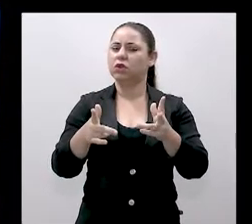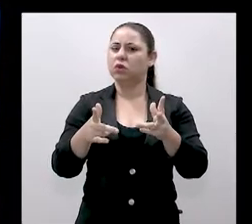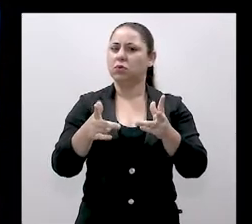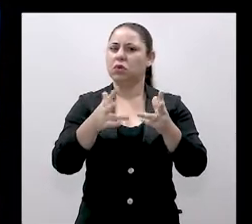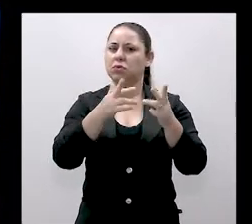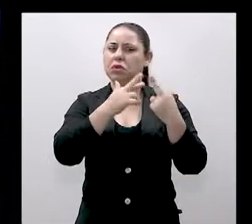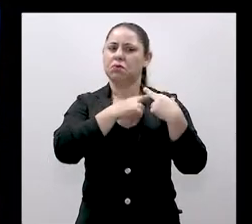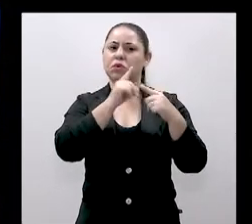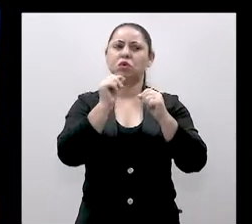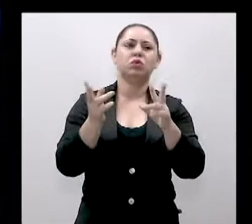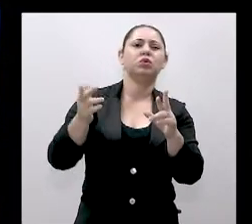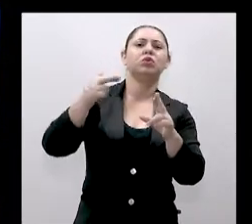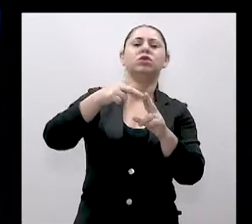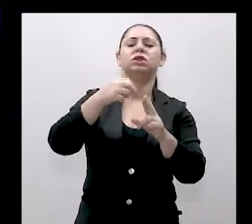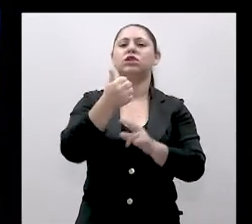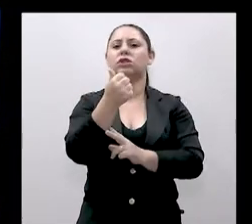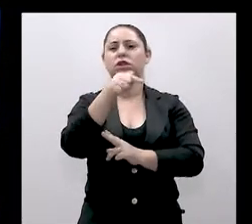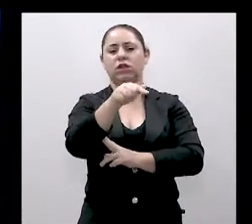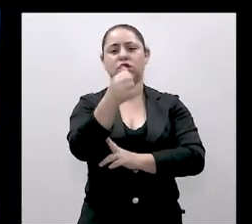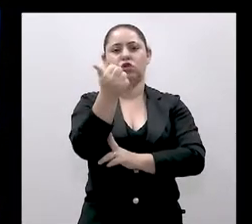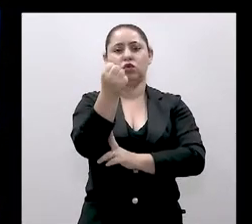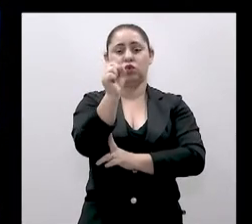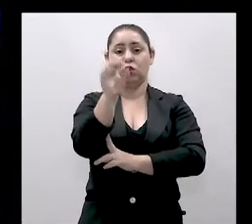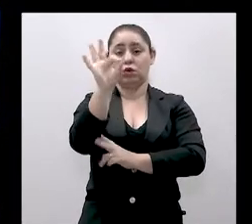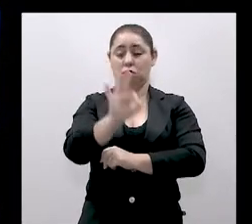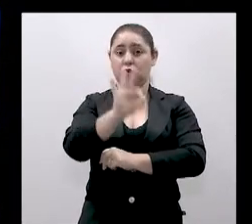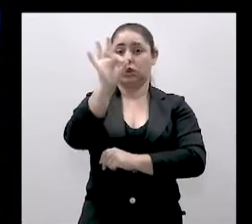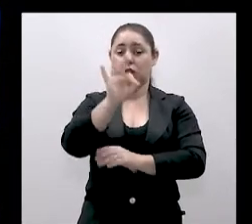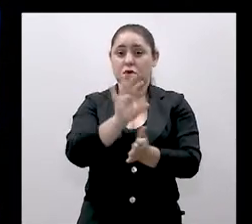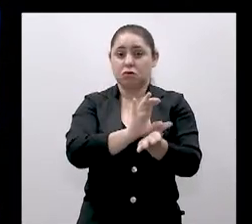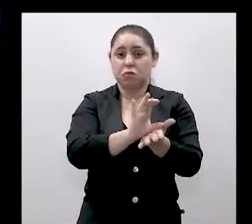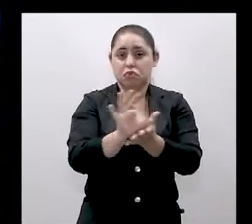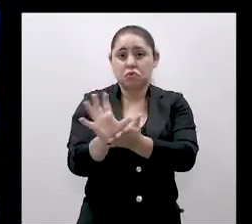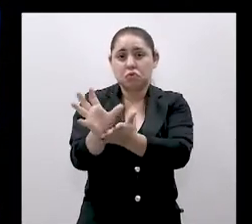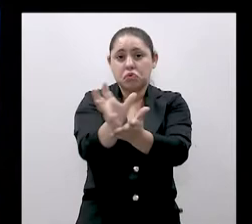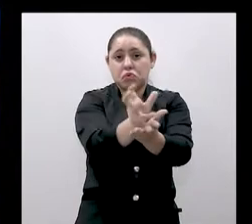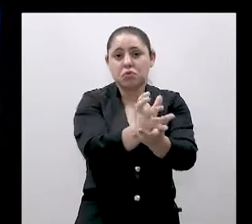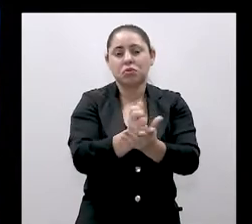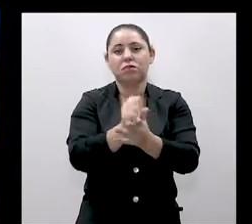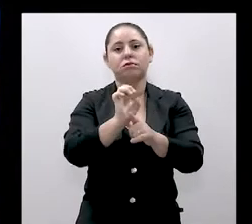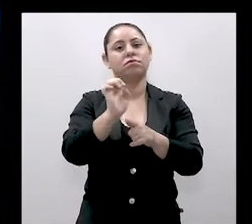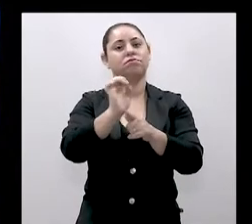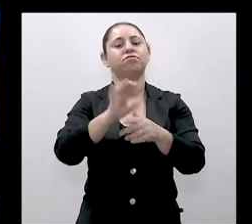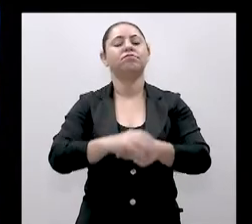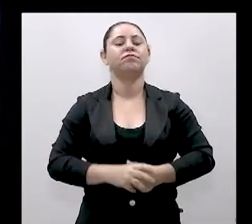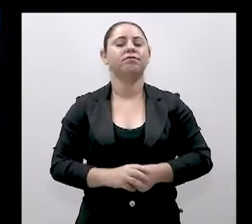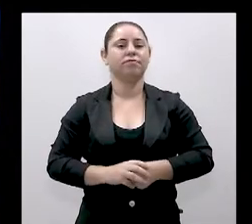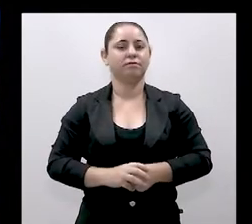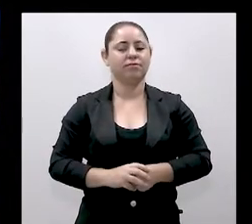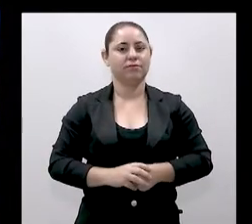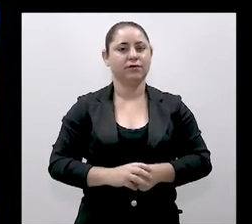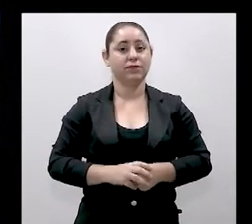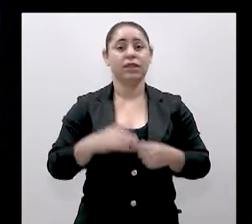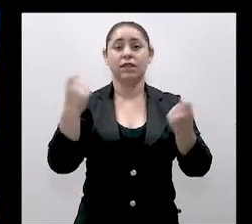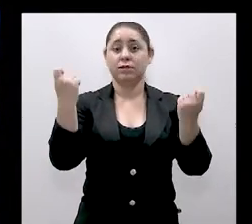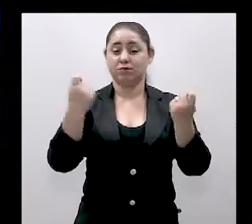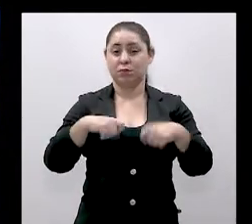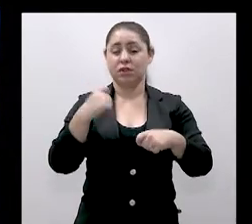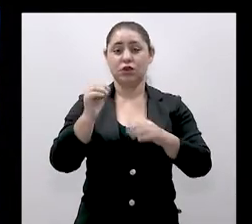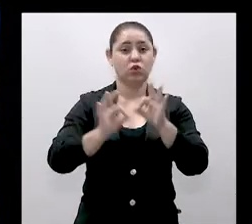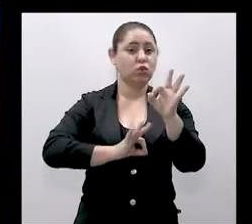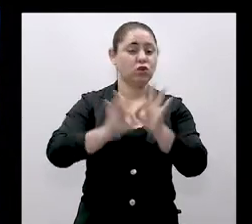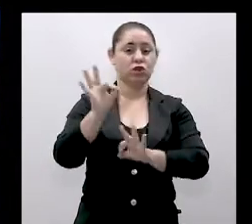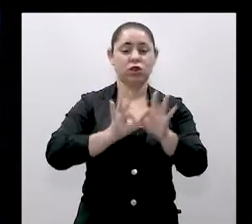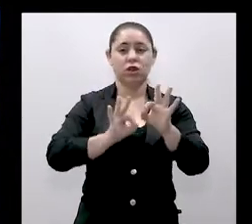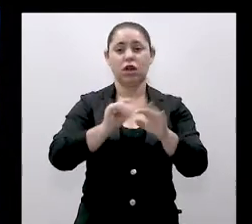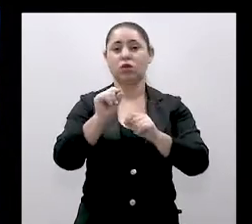chegou a representar 17 e 18 por cento da receita não é mole não e ali nós temos que